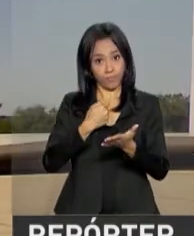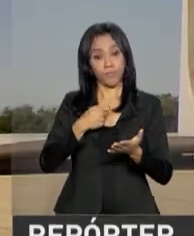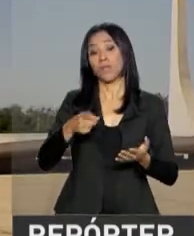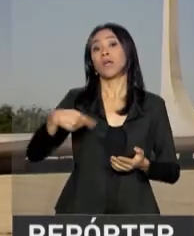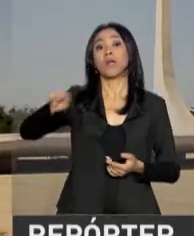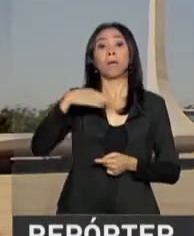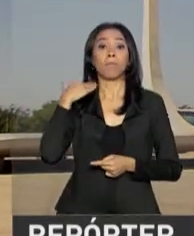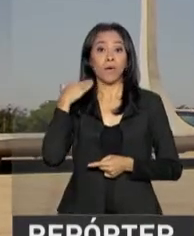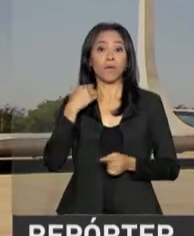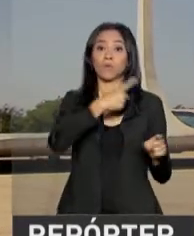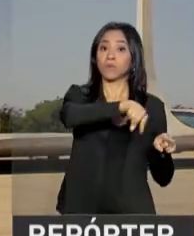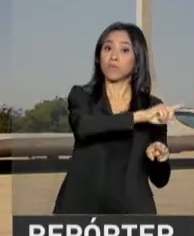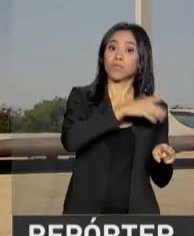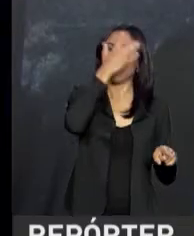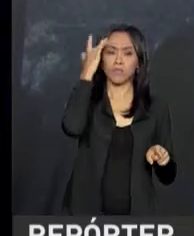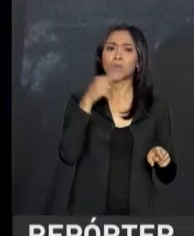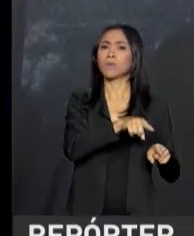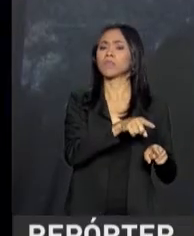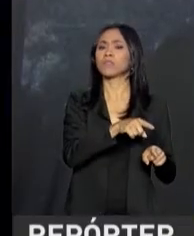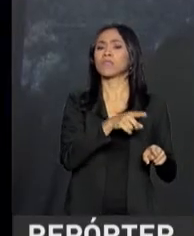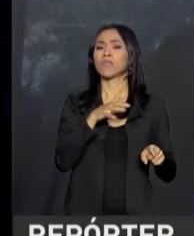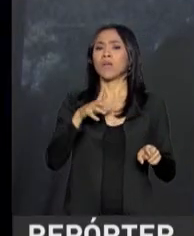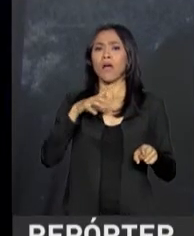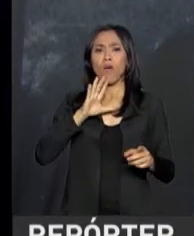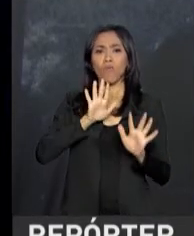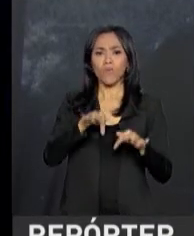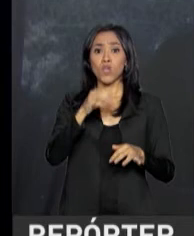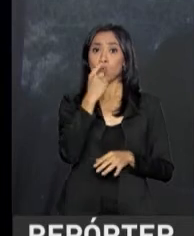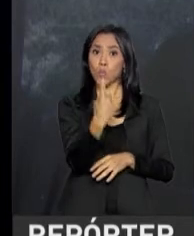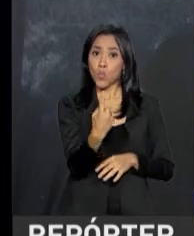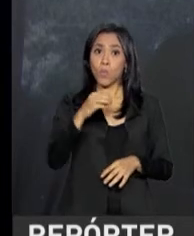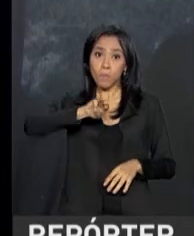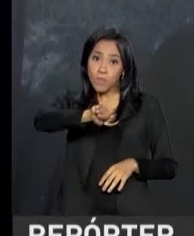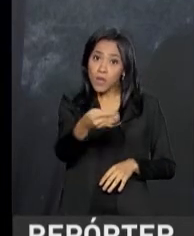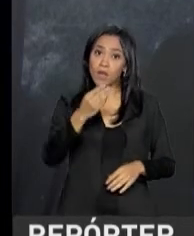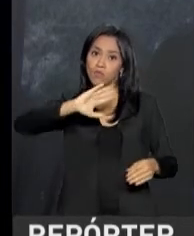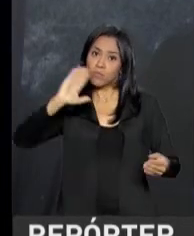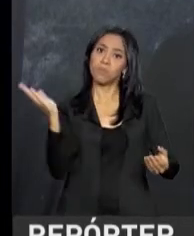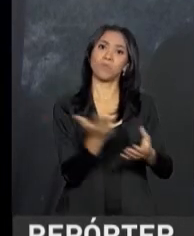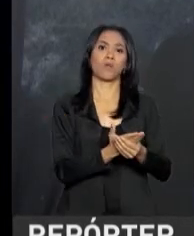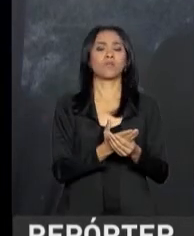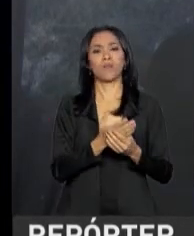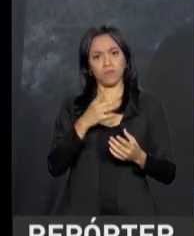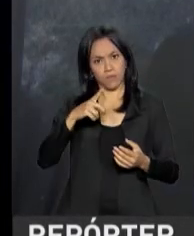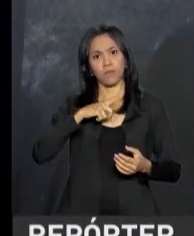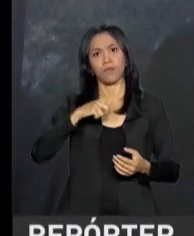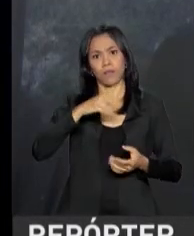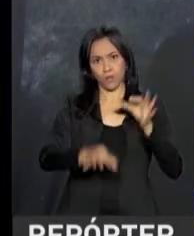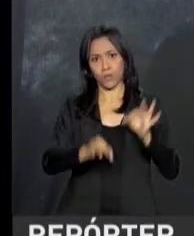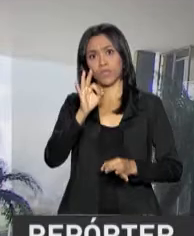e bancos estão mais próximos de pôr fim a cerca de 1 milhão de ações que tramitam na justiça pedindo a correção